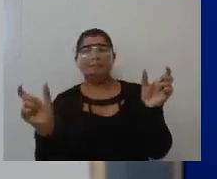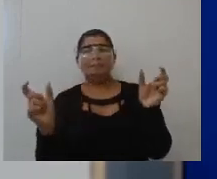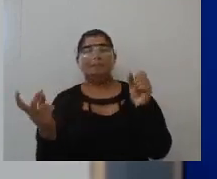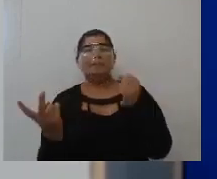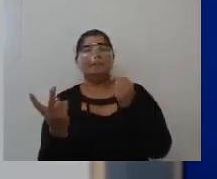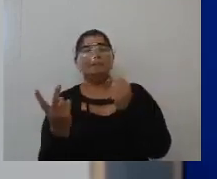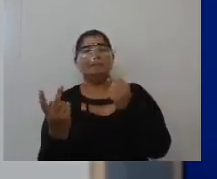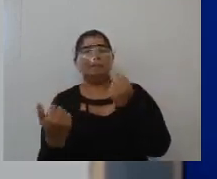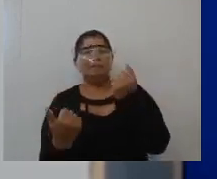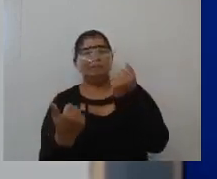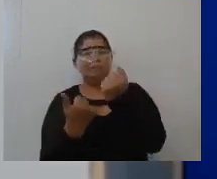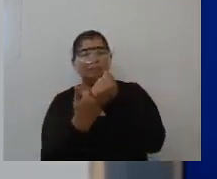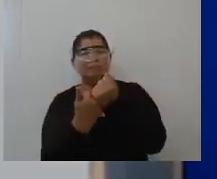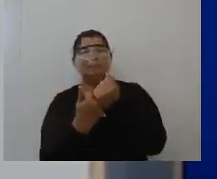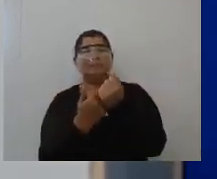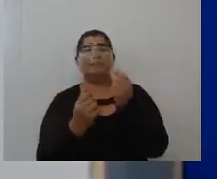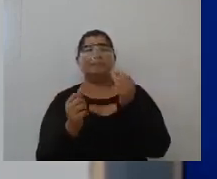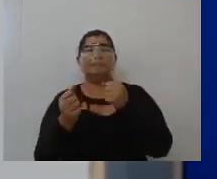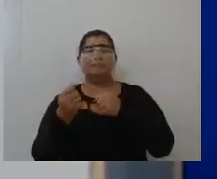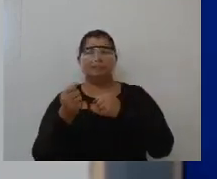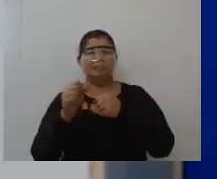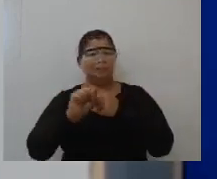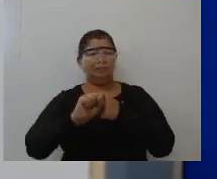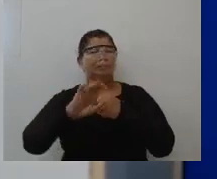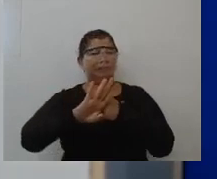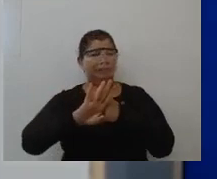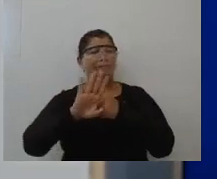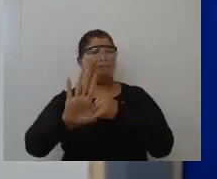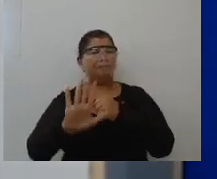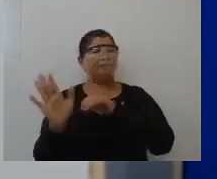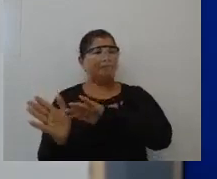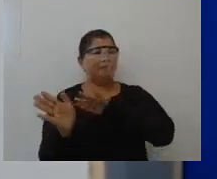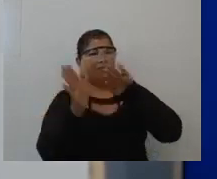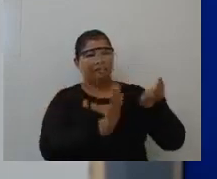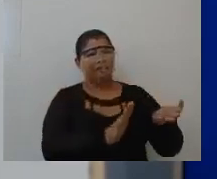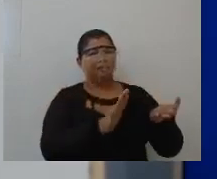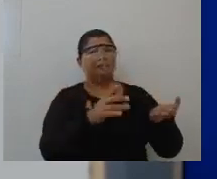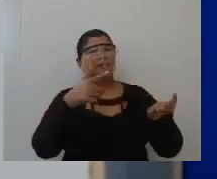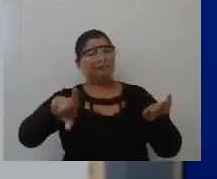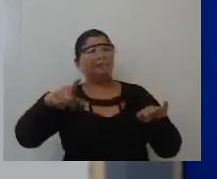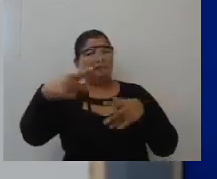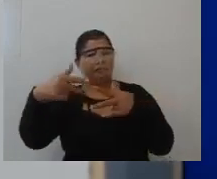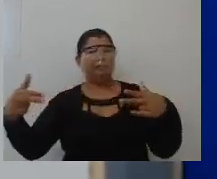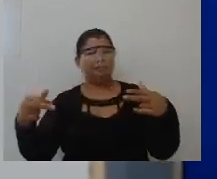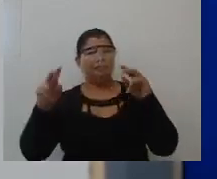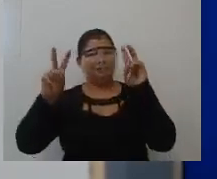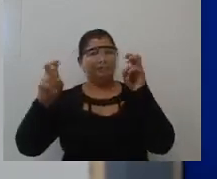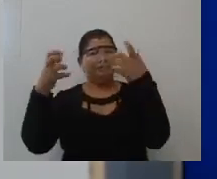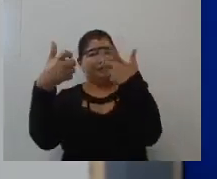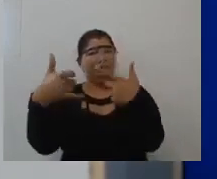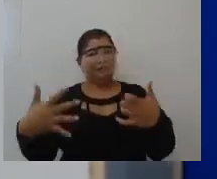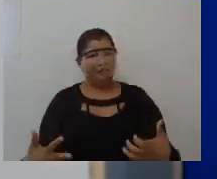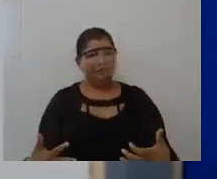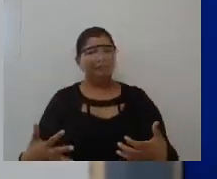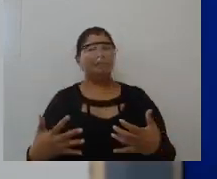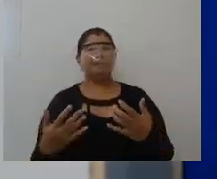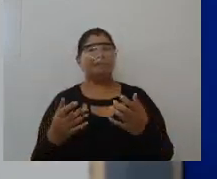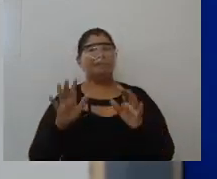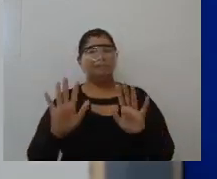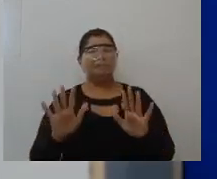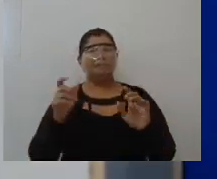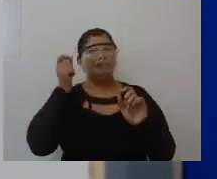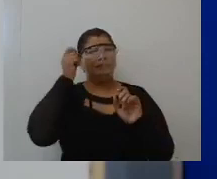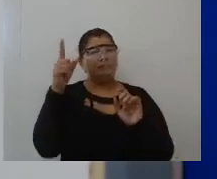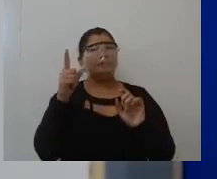subordinadas com valor substantivo, mas eu não quero falar sobre isso, né? Porque a gente não está falando das orações subordinadas adverbiais, mas não é essa a